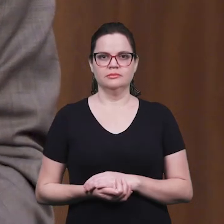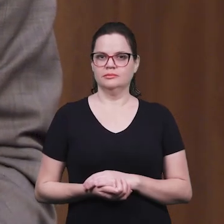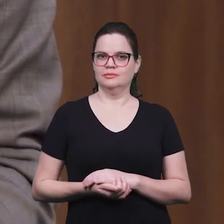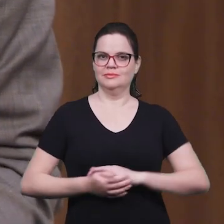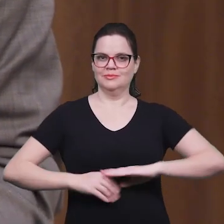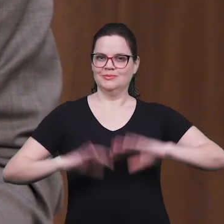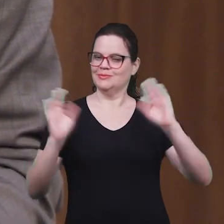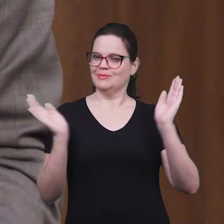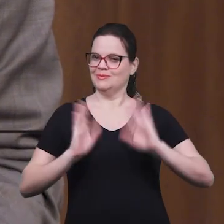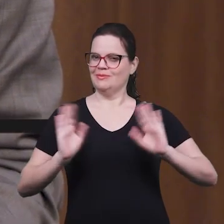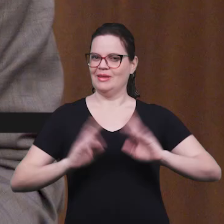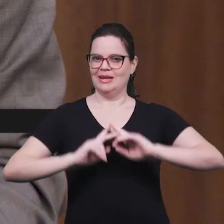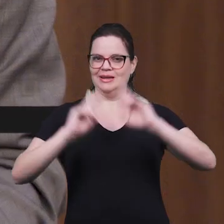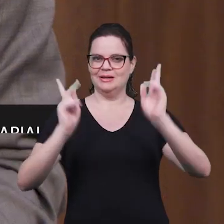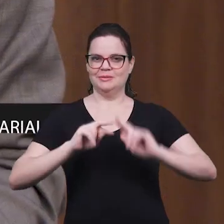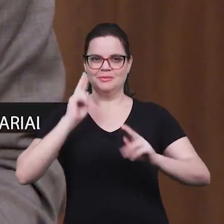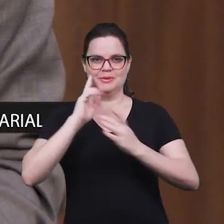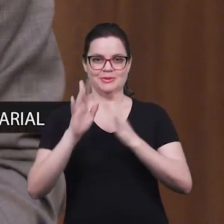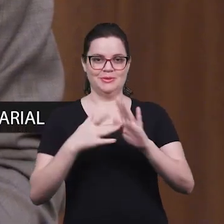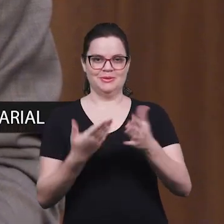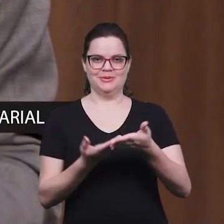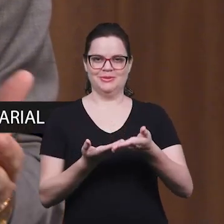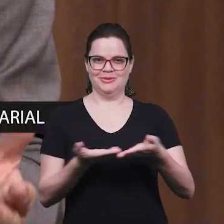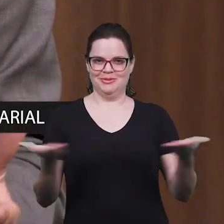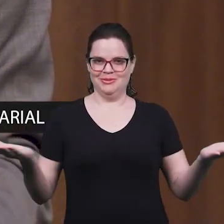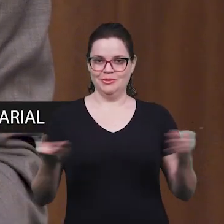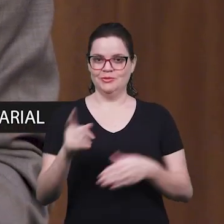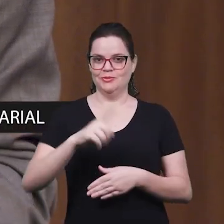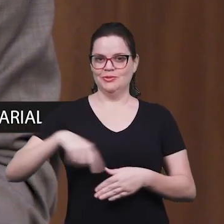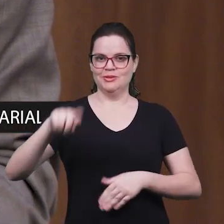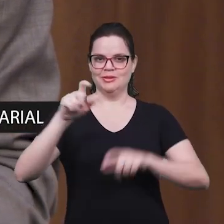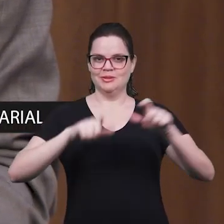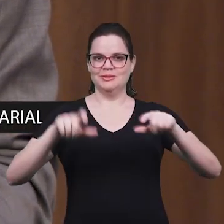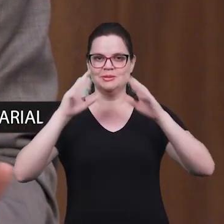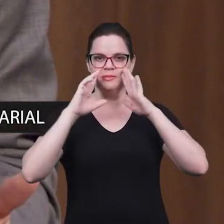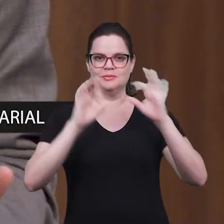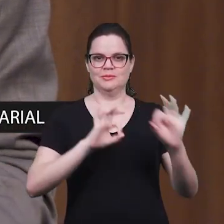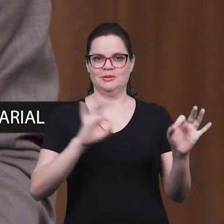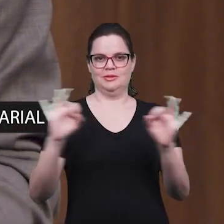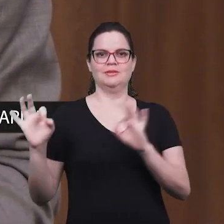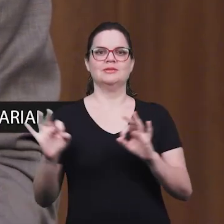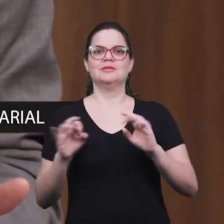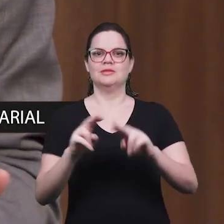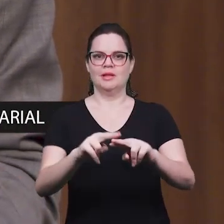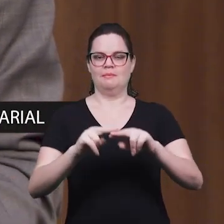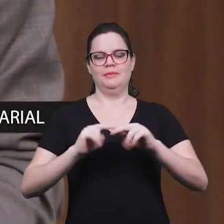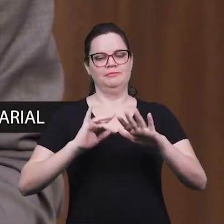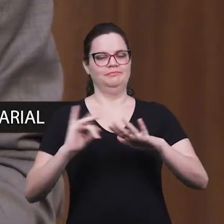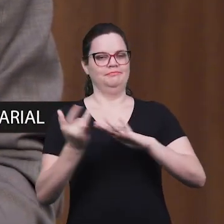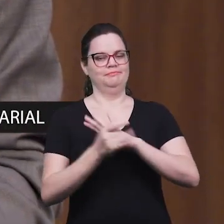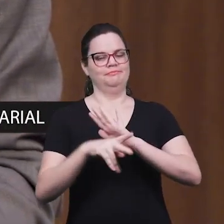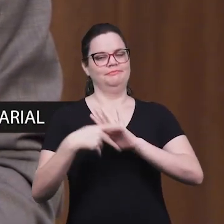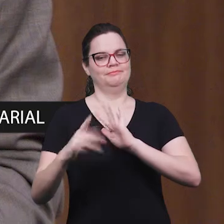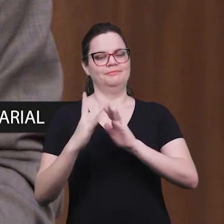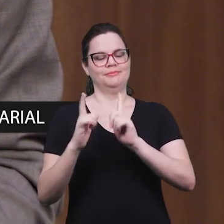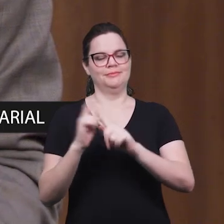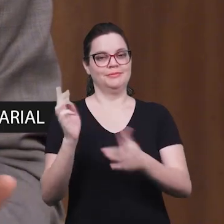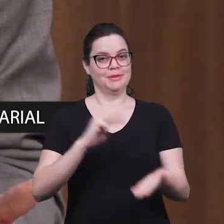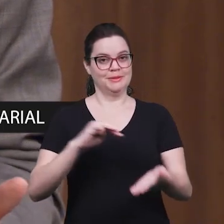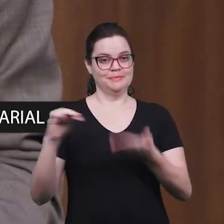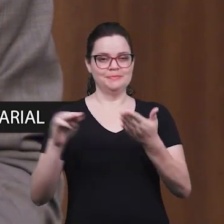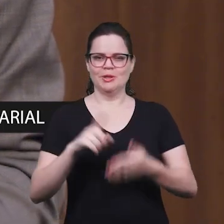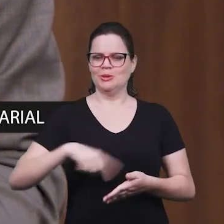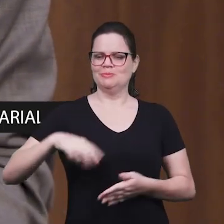A paz do Senhor Jesus, meus irmãos, e todos aqueles que nos assistem pelos canais da Igreja Cristã Maranata. É